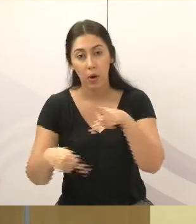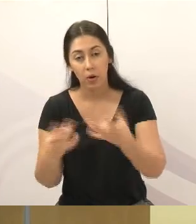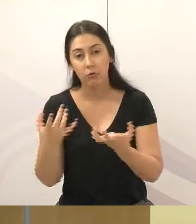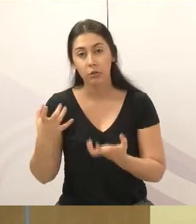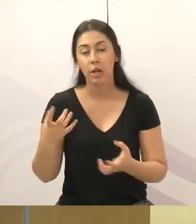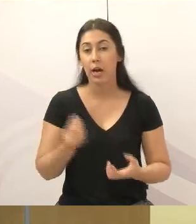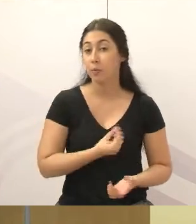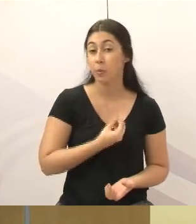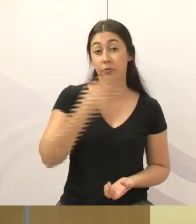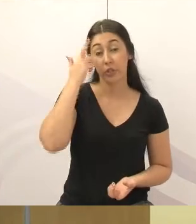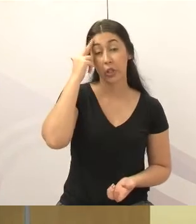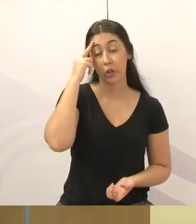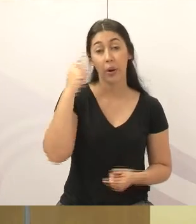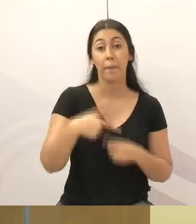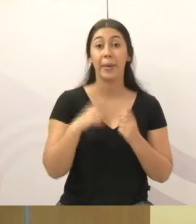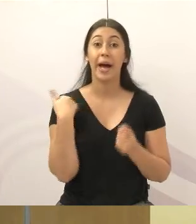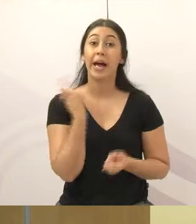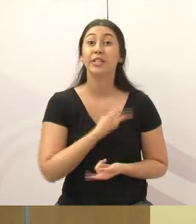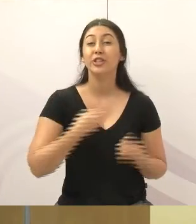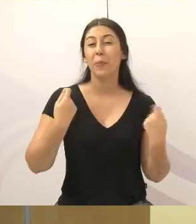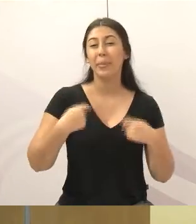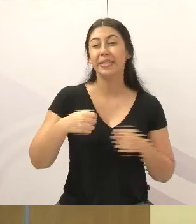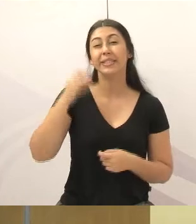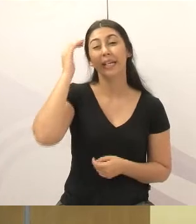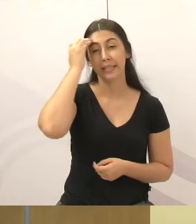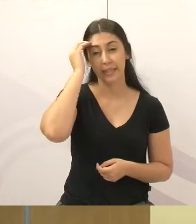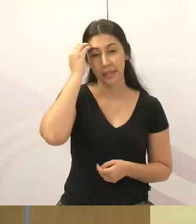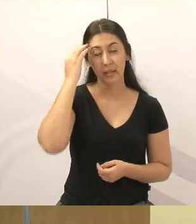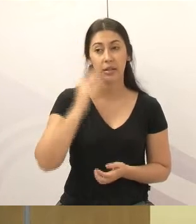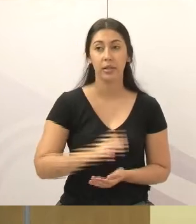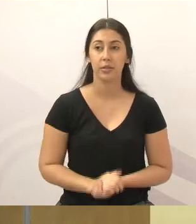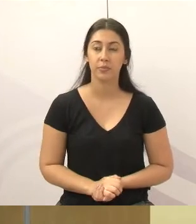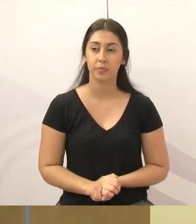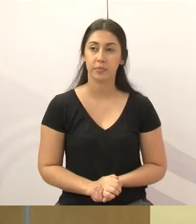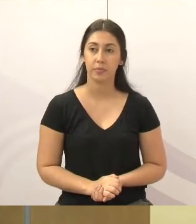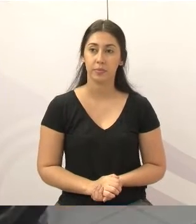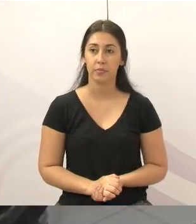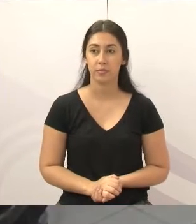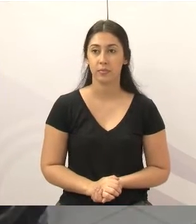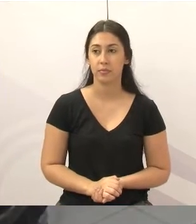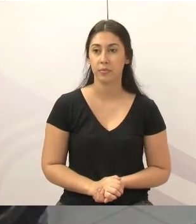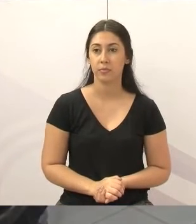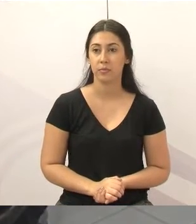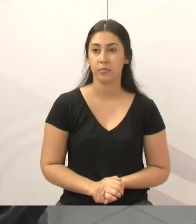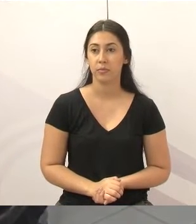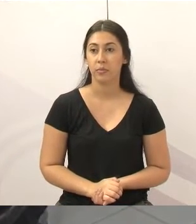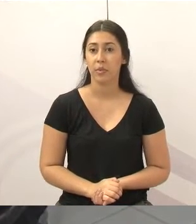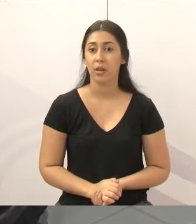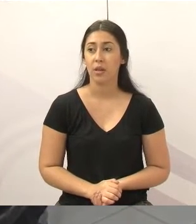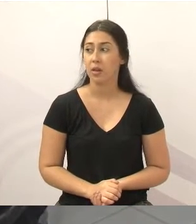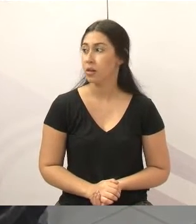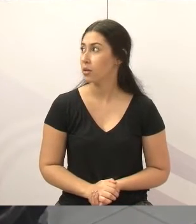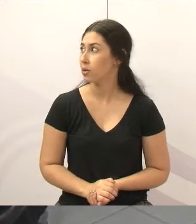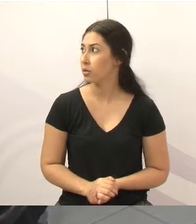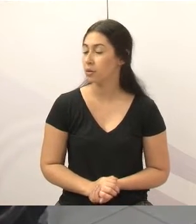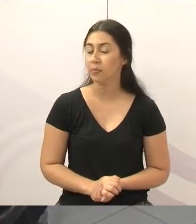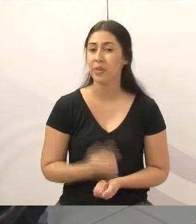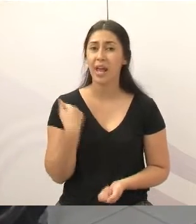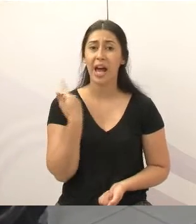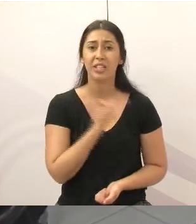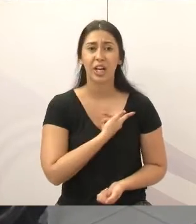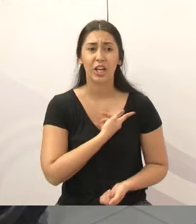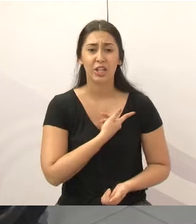amadurecimento importante, político nessa hora. Pois não, vereador? Vereador Paulinho, que não se confunda que a gente aqui não